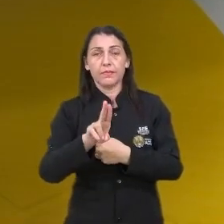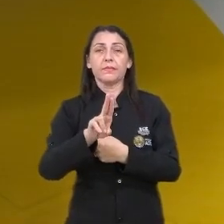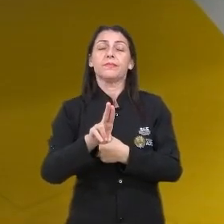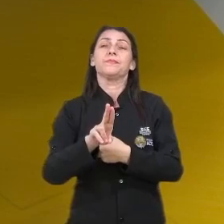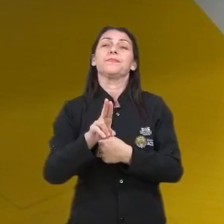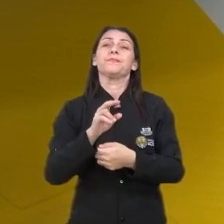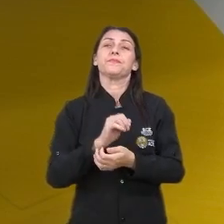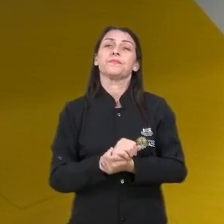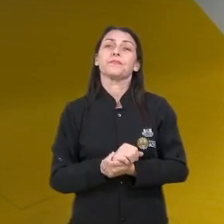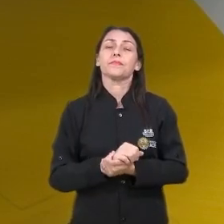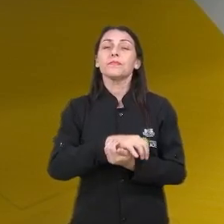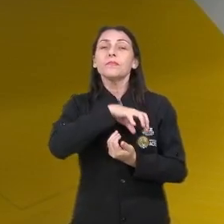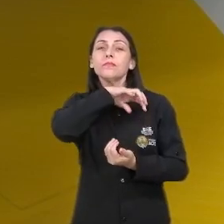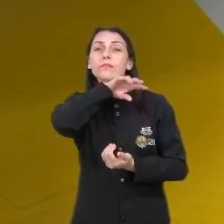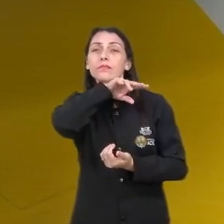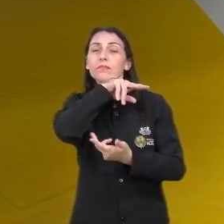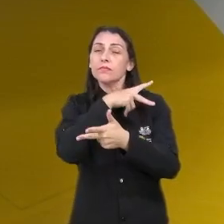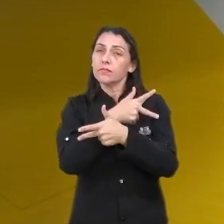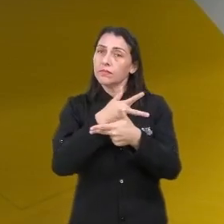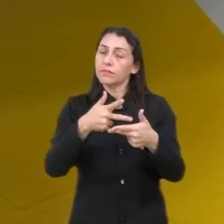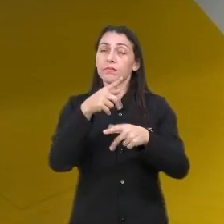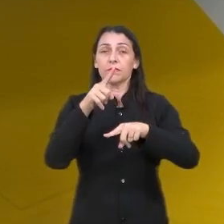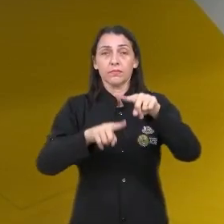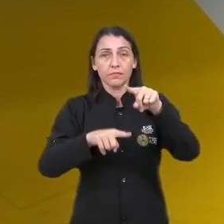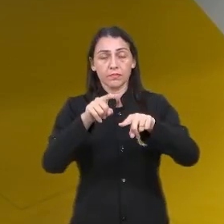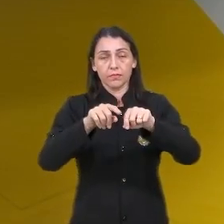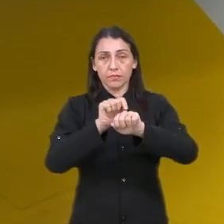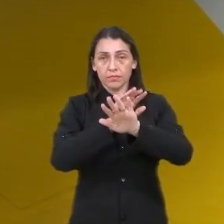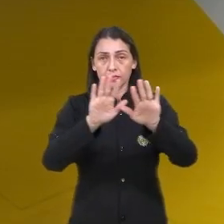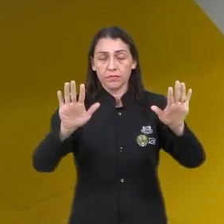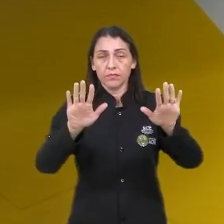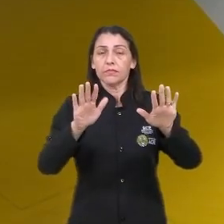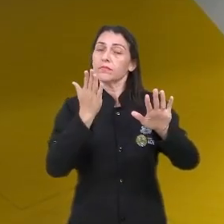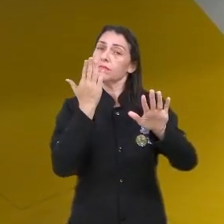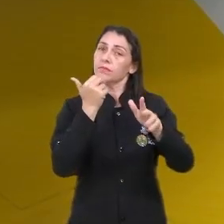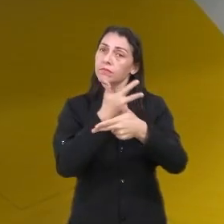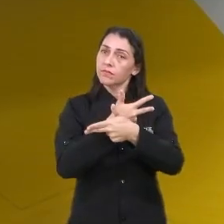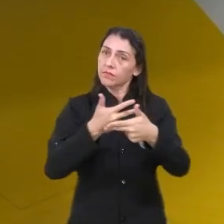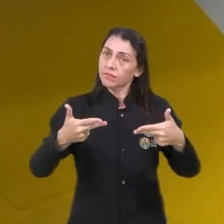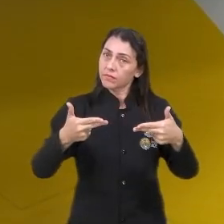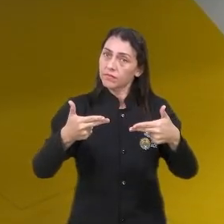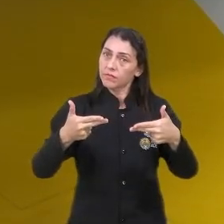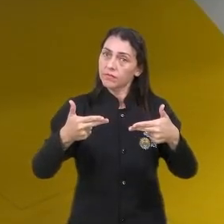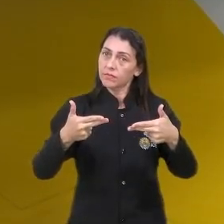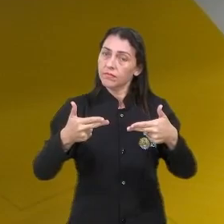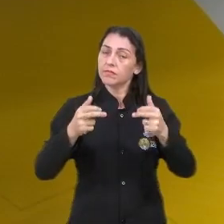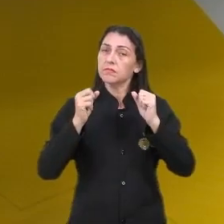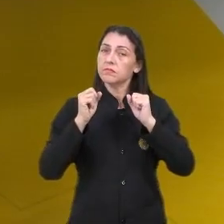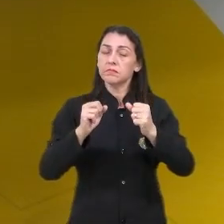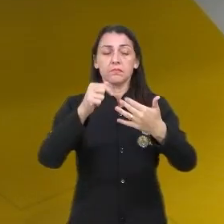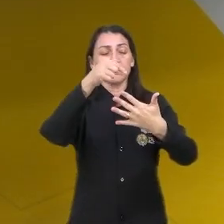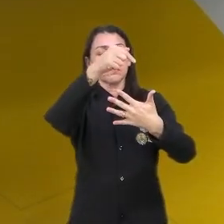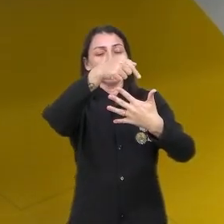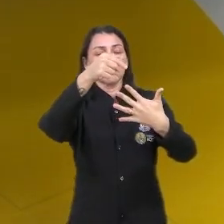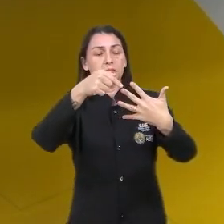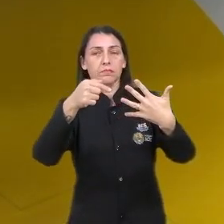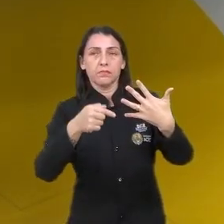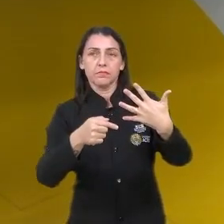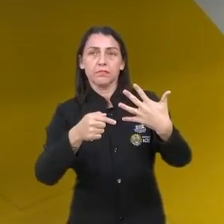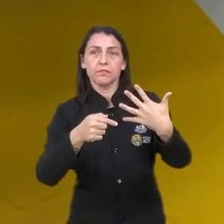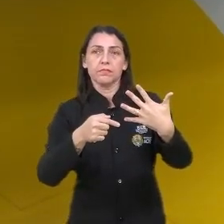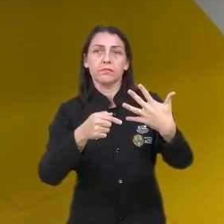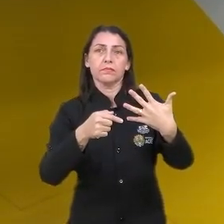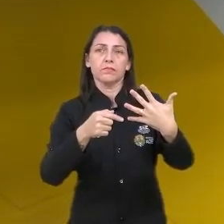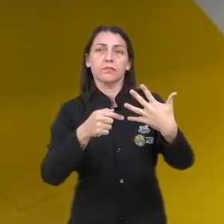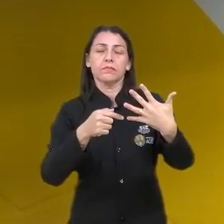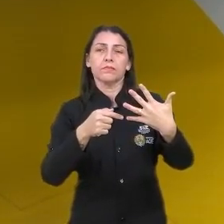fonte animal, em produtos e, claro, no meio alimentício. Podemos classificar, então,